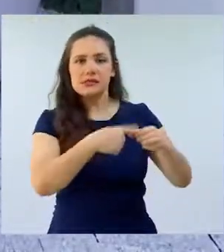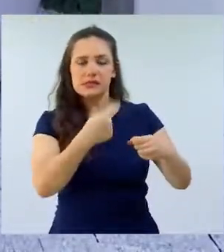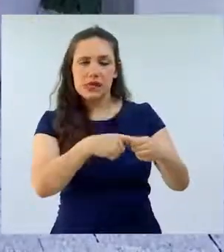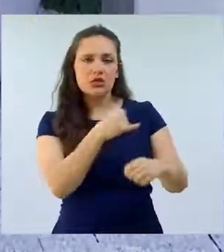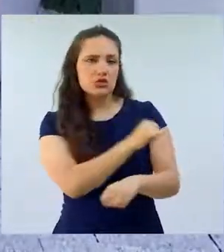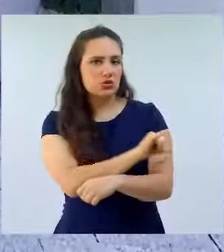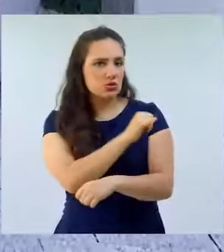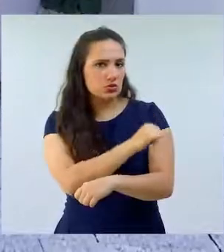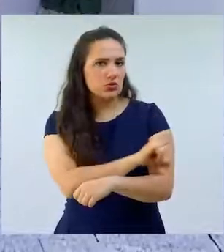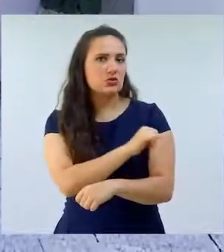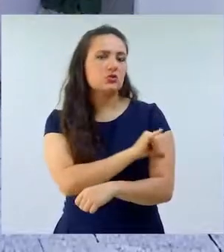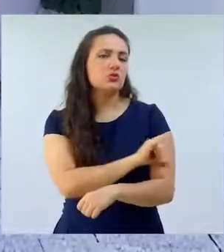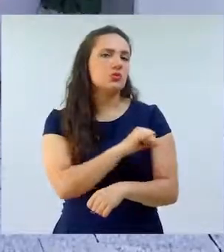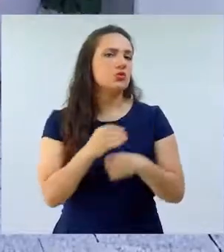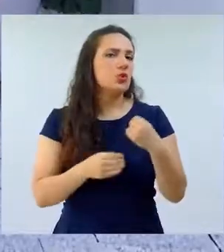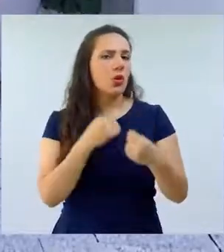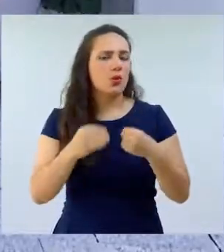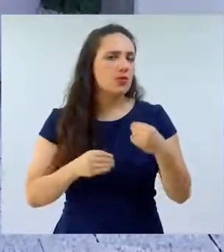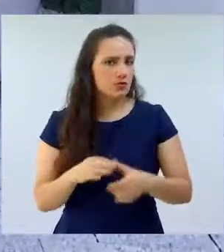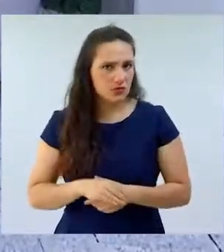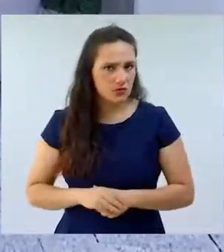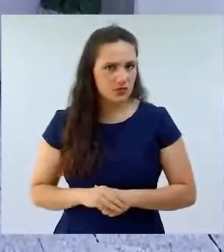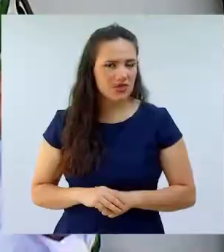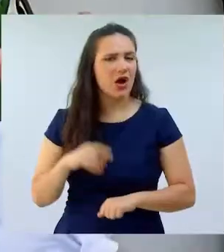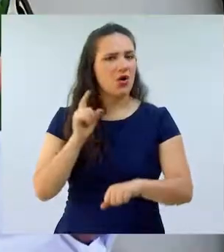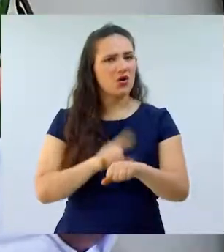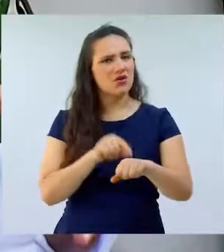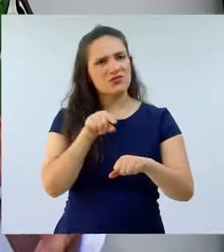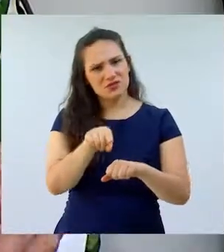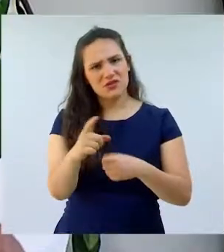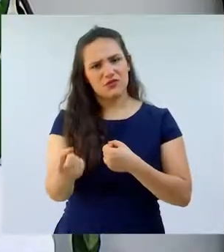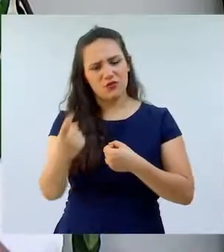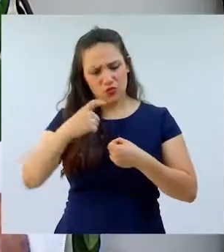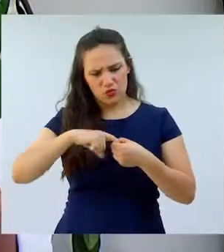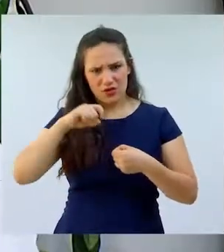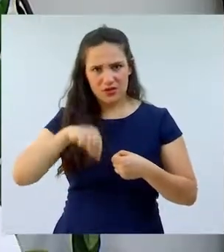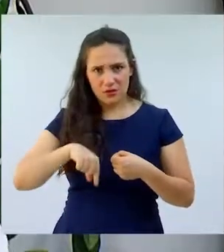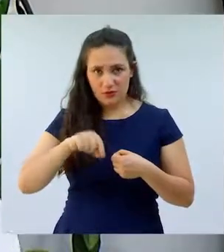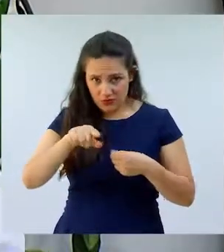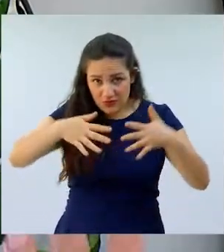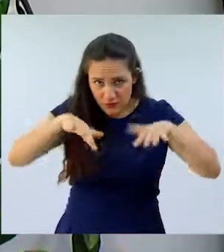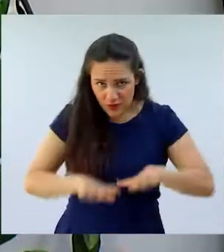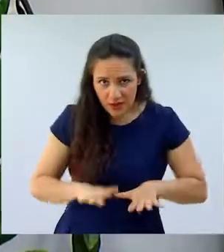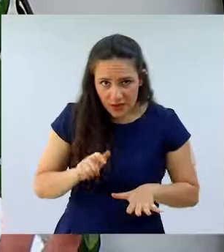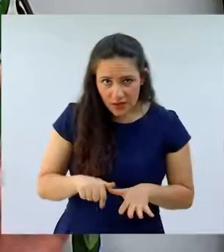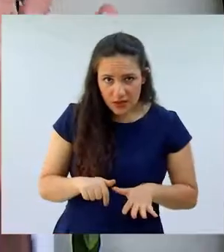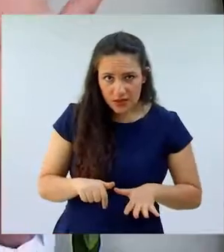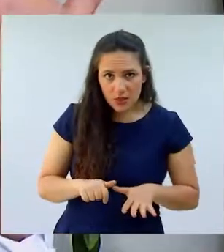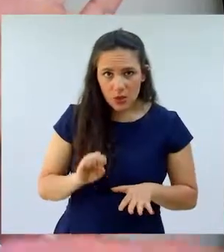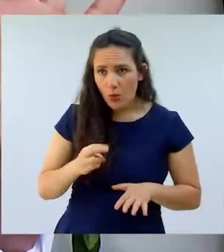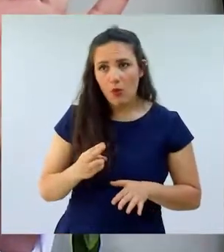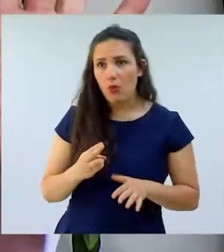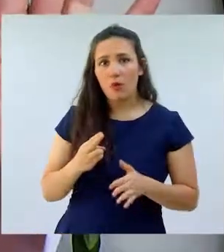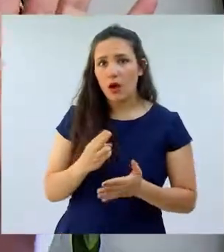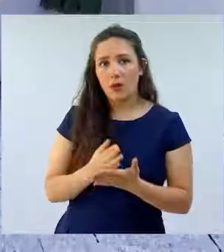com teatro, várias fontes aqui na década de 80. Quando você volta para a década de 80, você fica aqui.